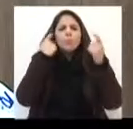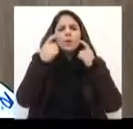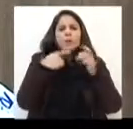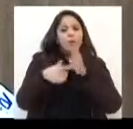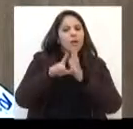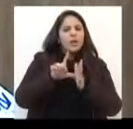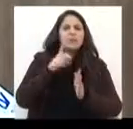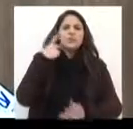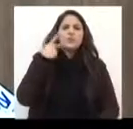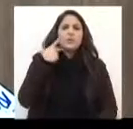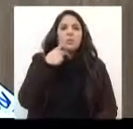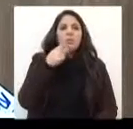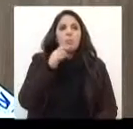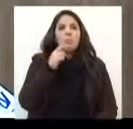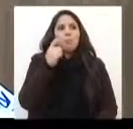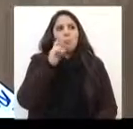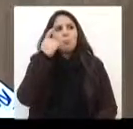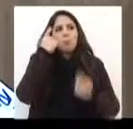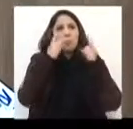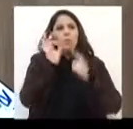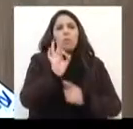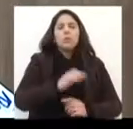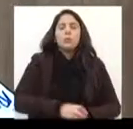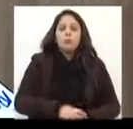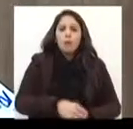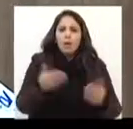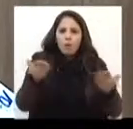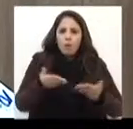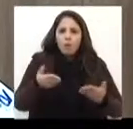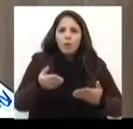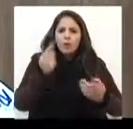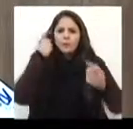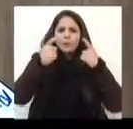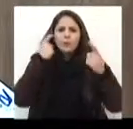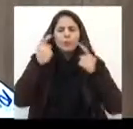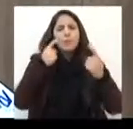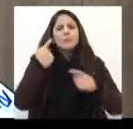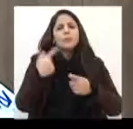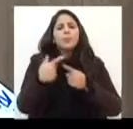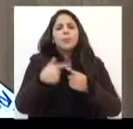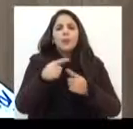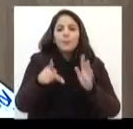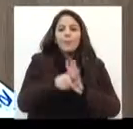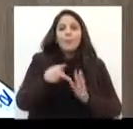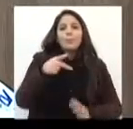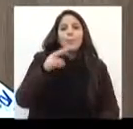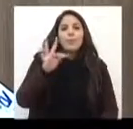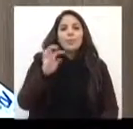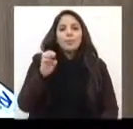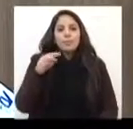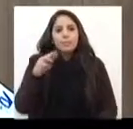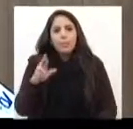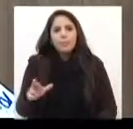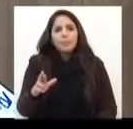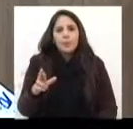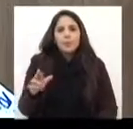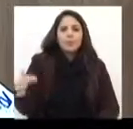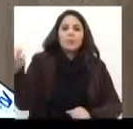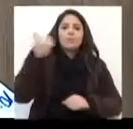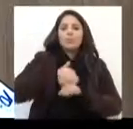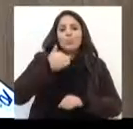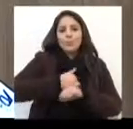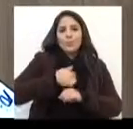estava preocupado. Agora ele está preocupado porque é do governo, do Michel Temer, do PMDB, que assumiu